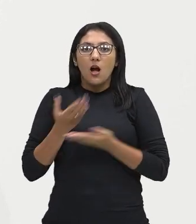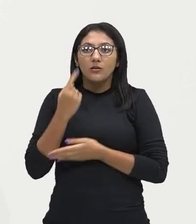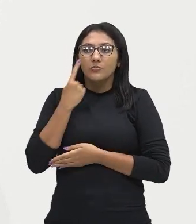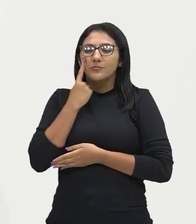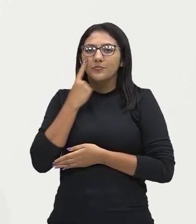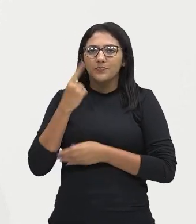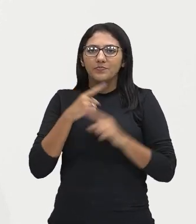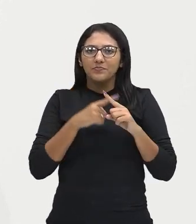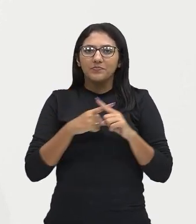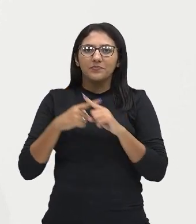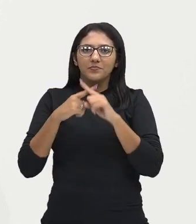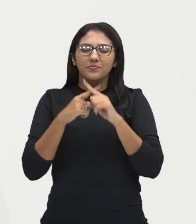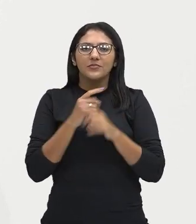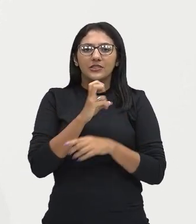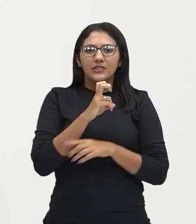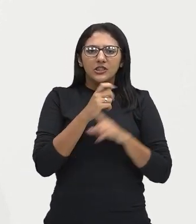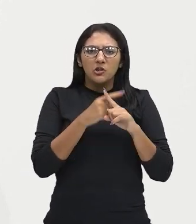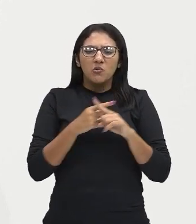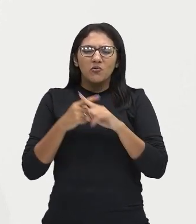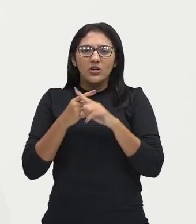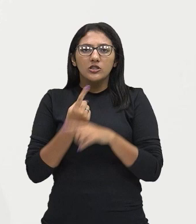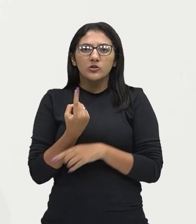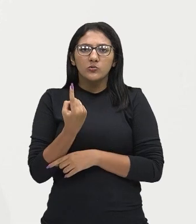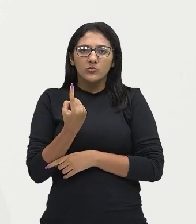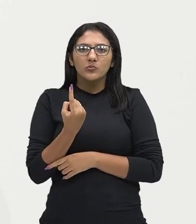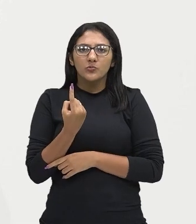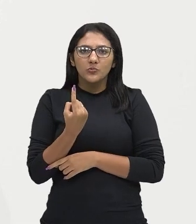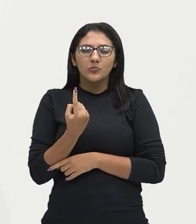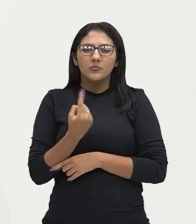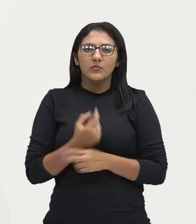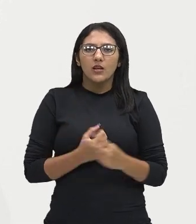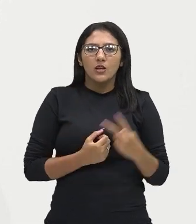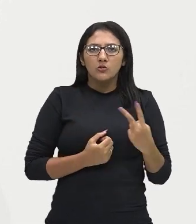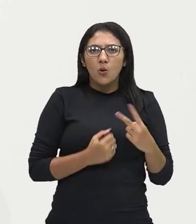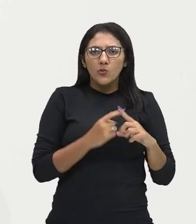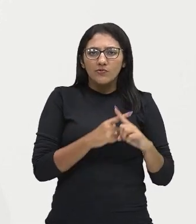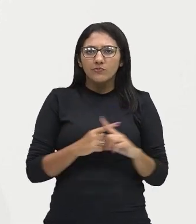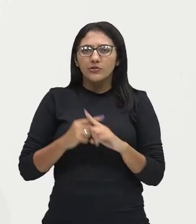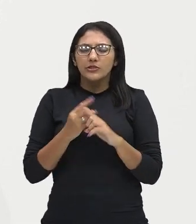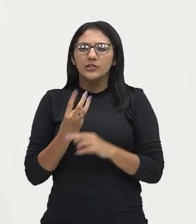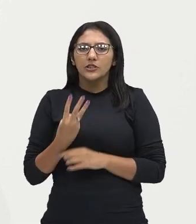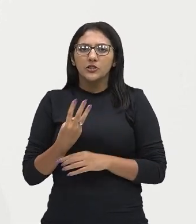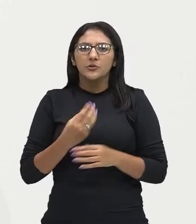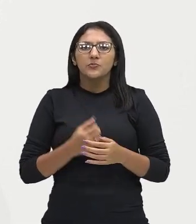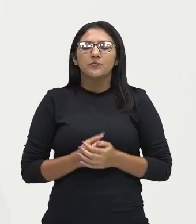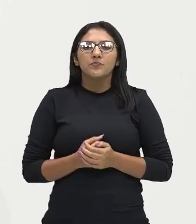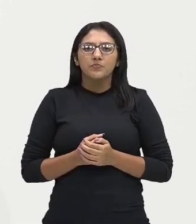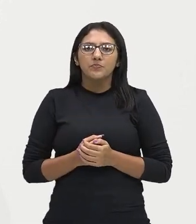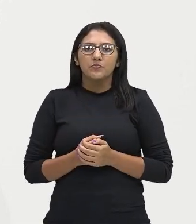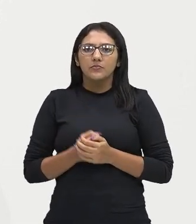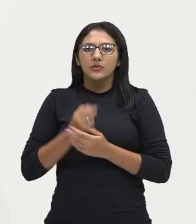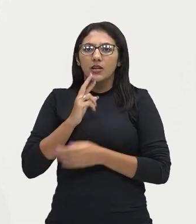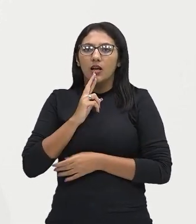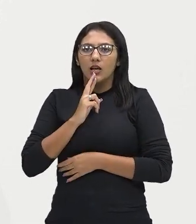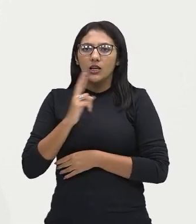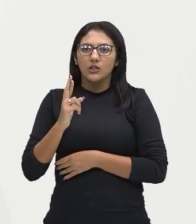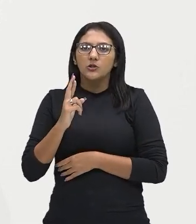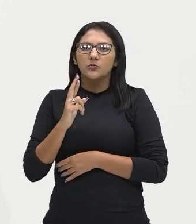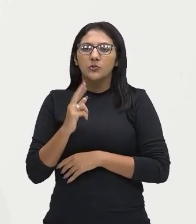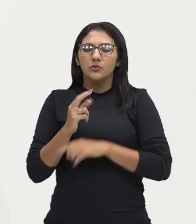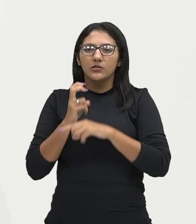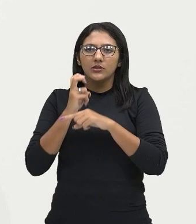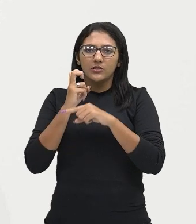aqui, ó. Numerador vezes numerador, denominador vezes denominador. 5 vezes 1